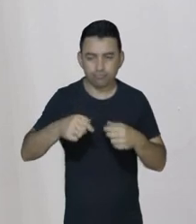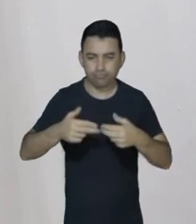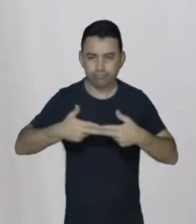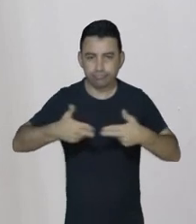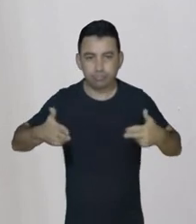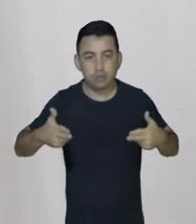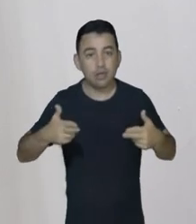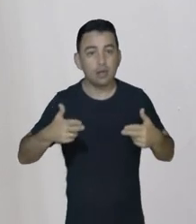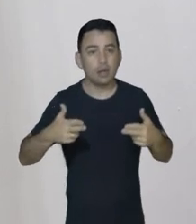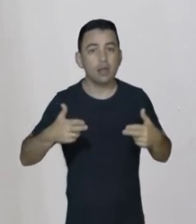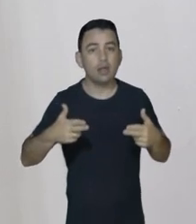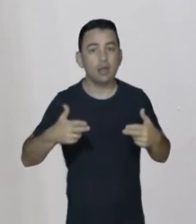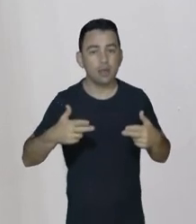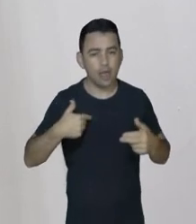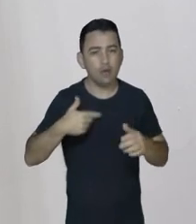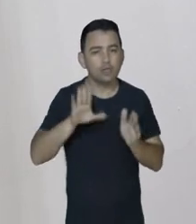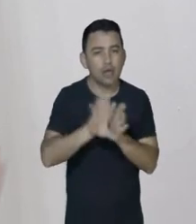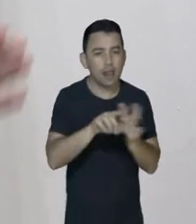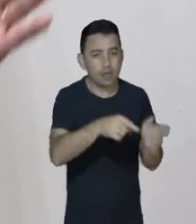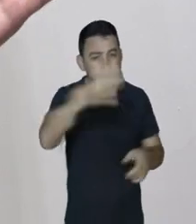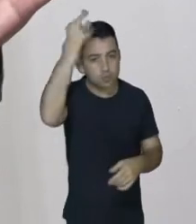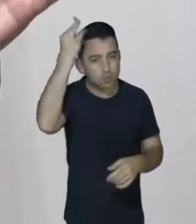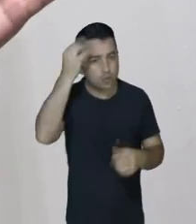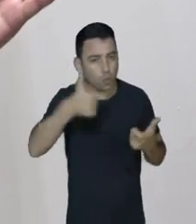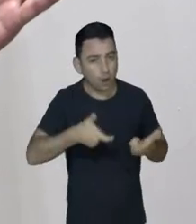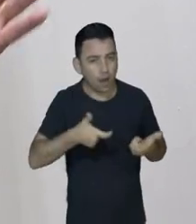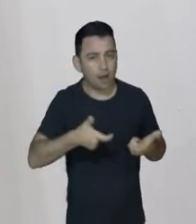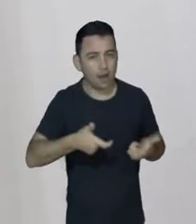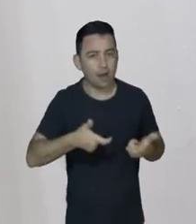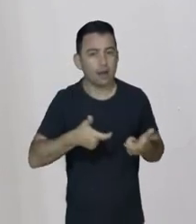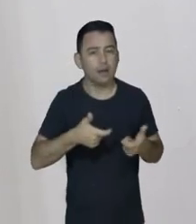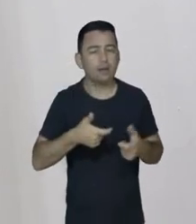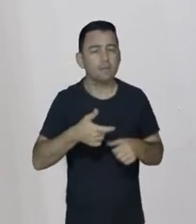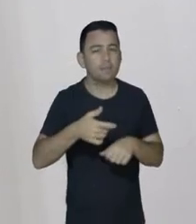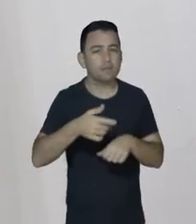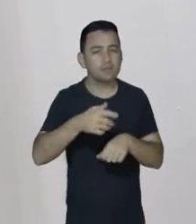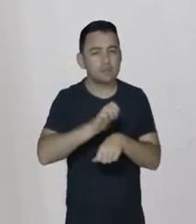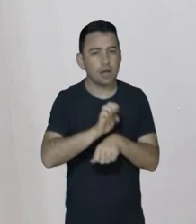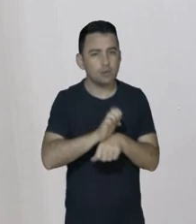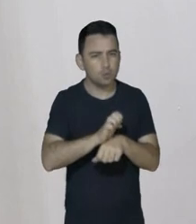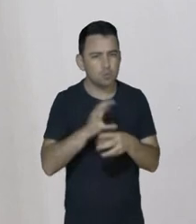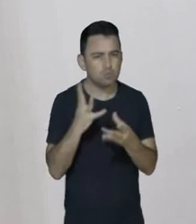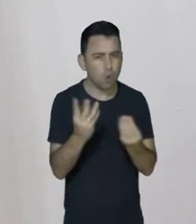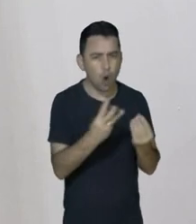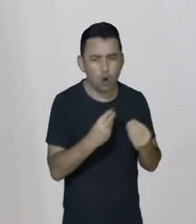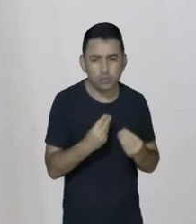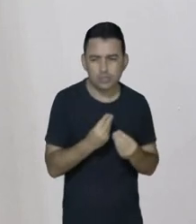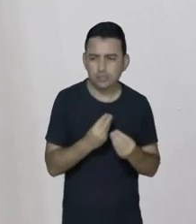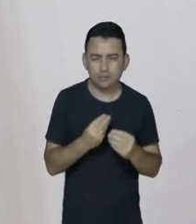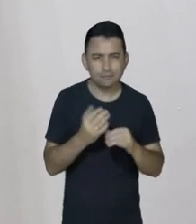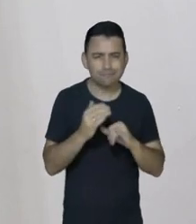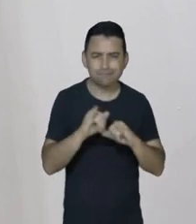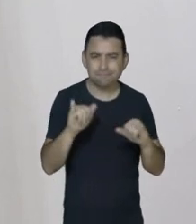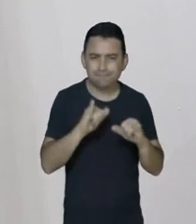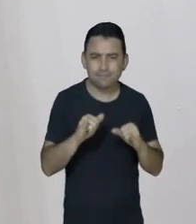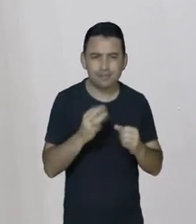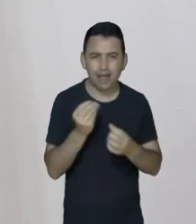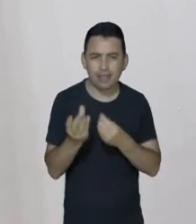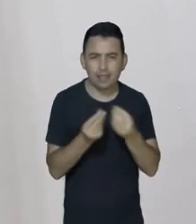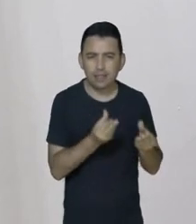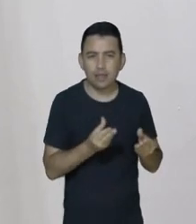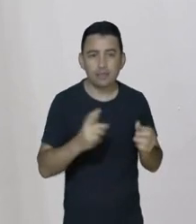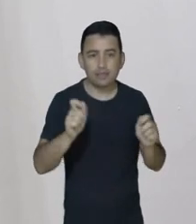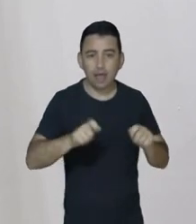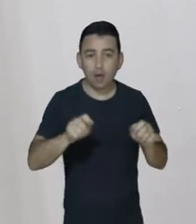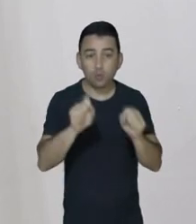Eu cheguei no Espírito Santo e me assustei com todos os serviços que eram oferecidos aos cidadãos, formando um